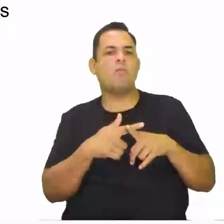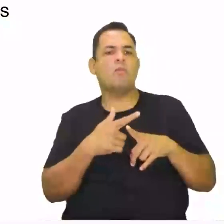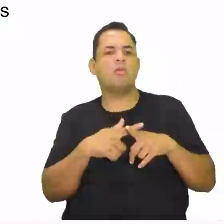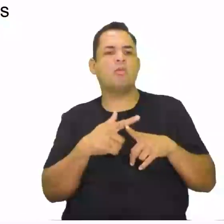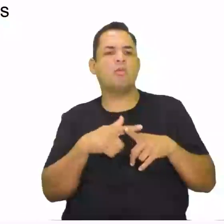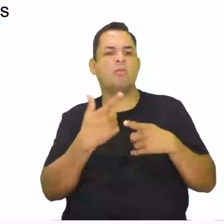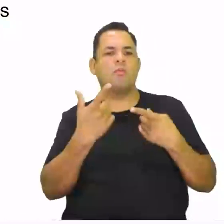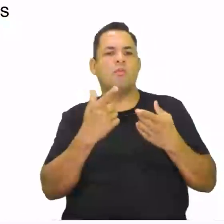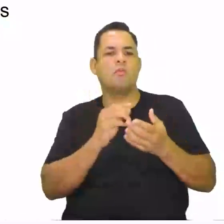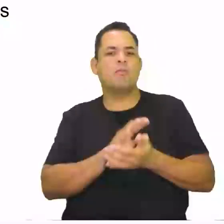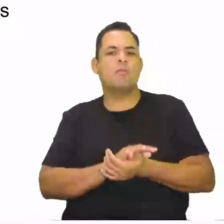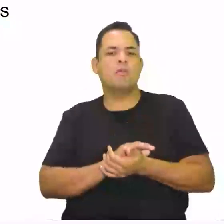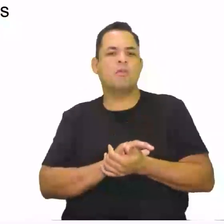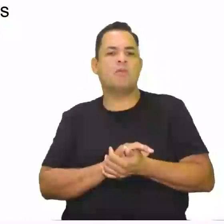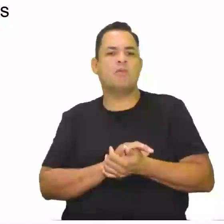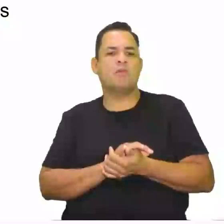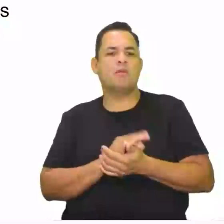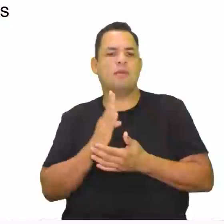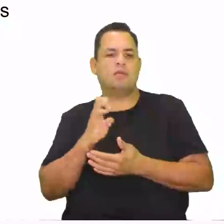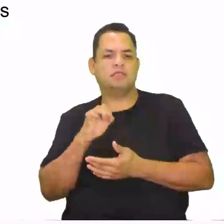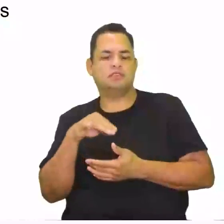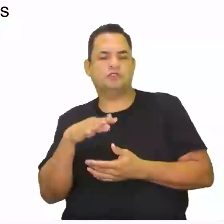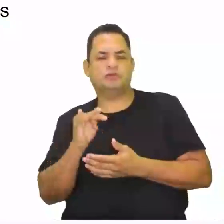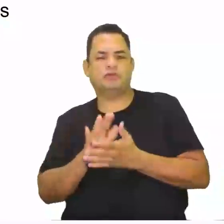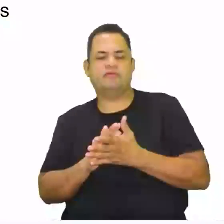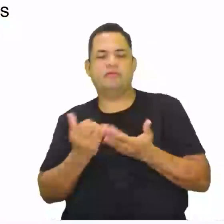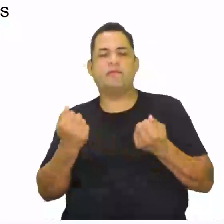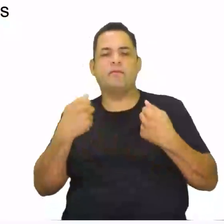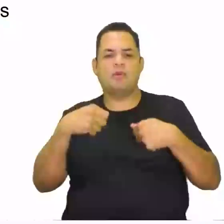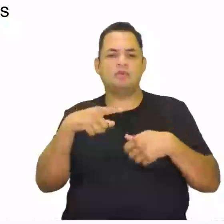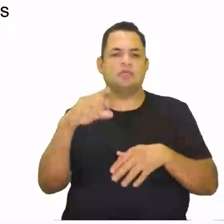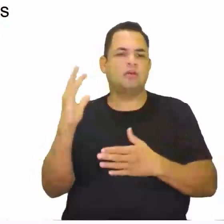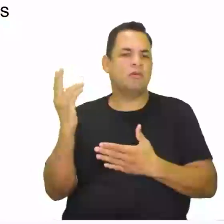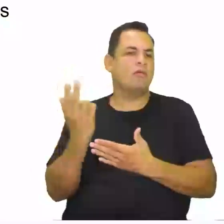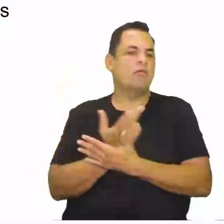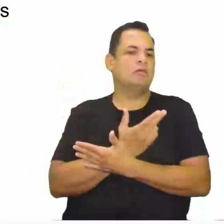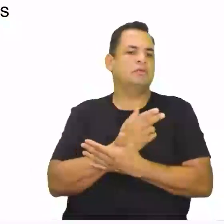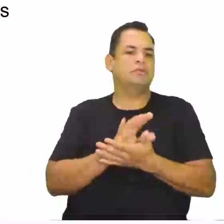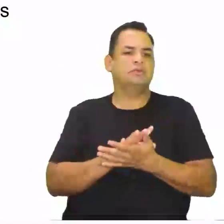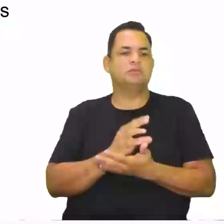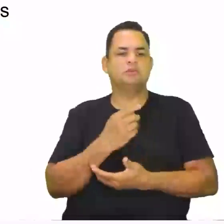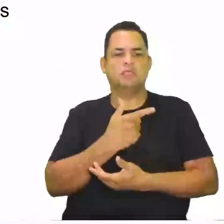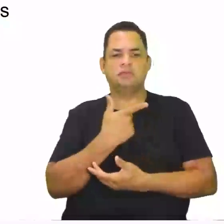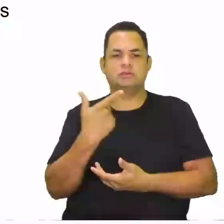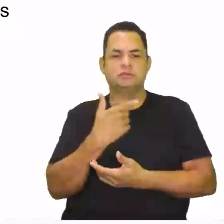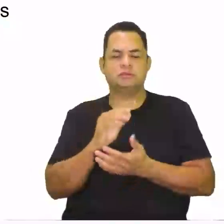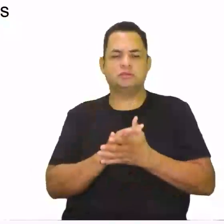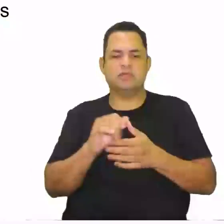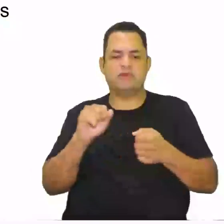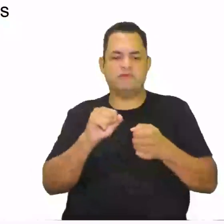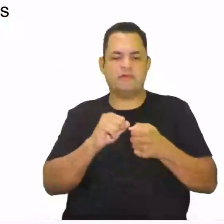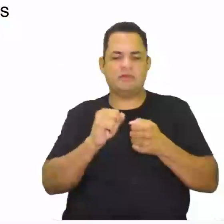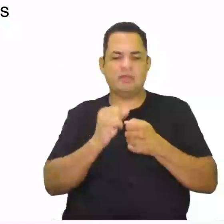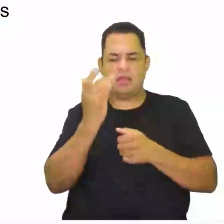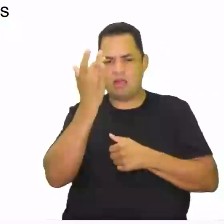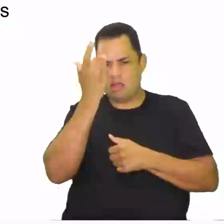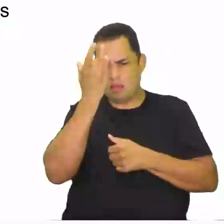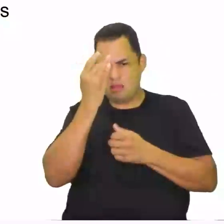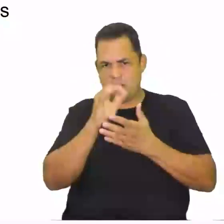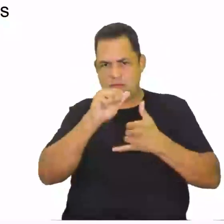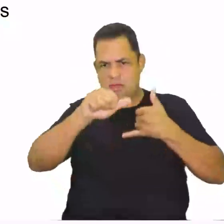esses derivados do enxofre podem causar. E na segunda, você vai fazer a equação da reação